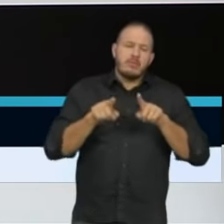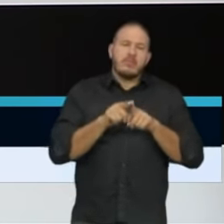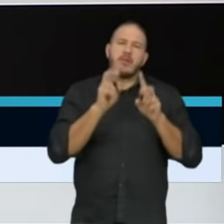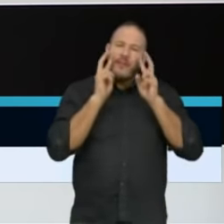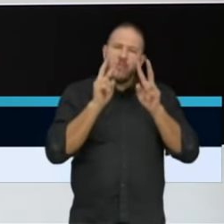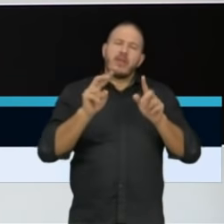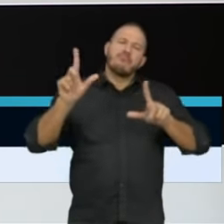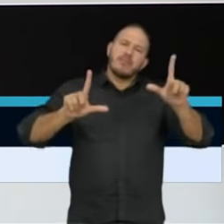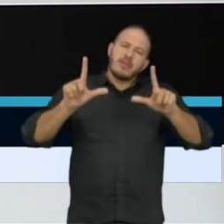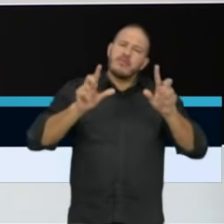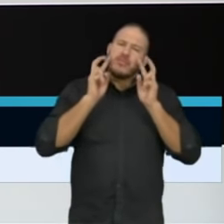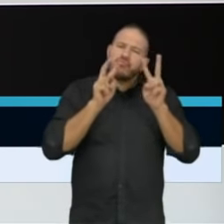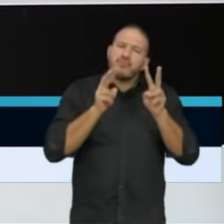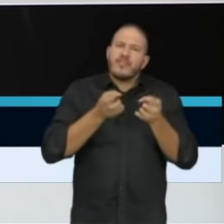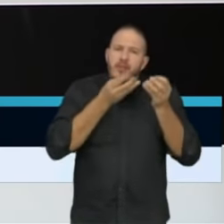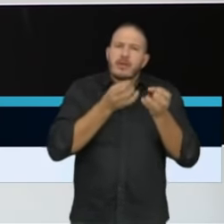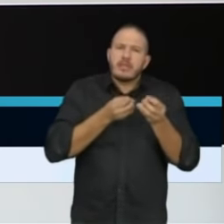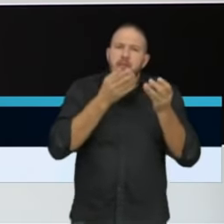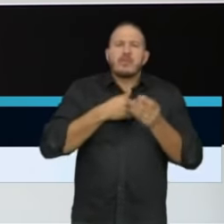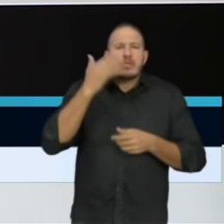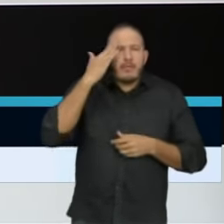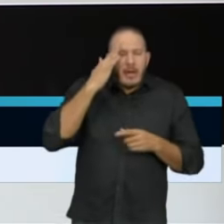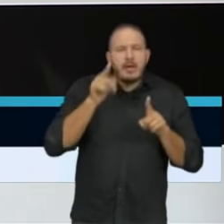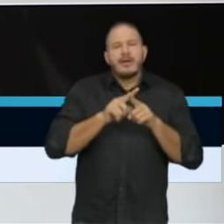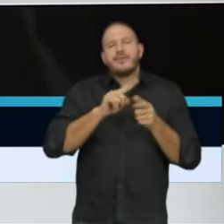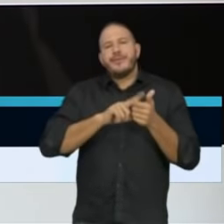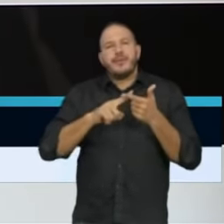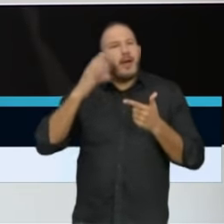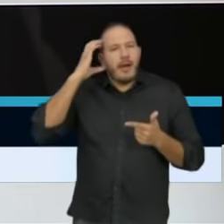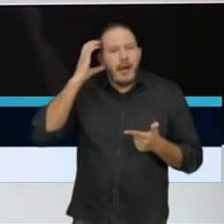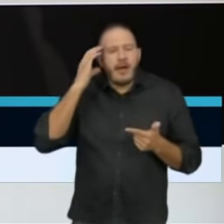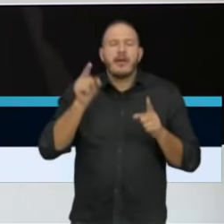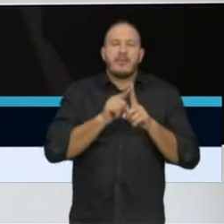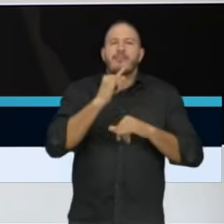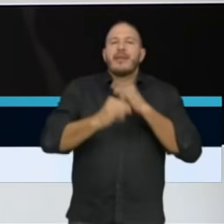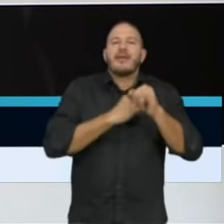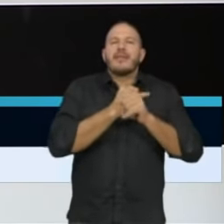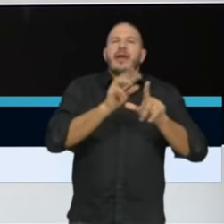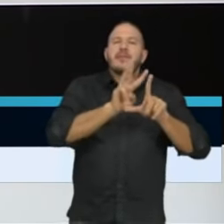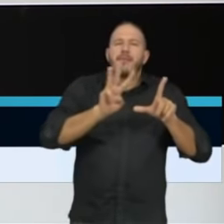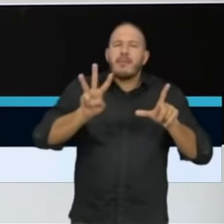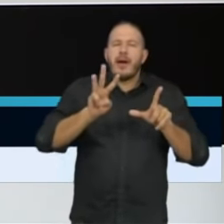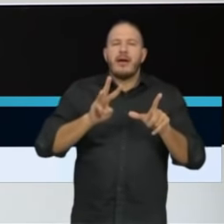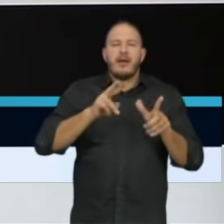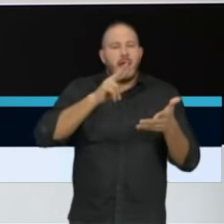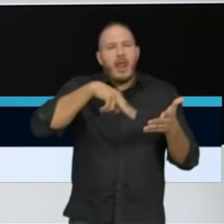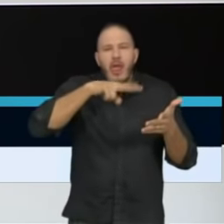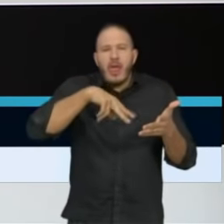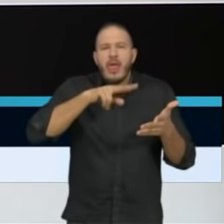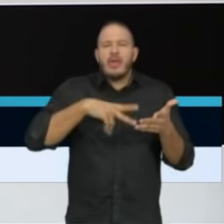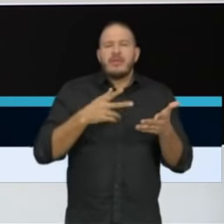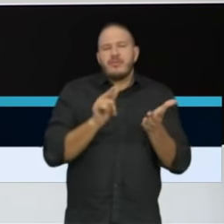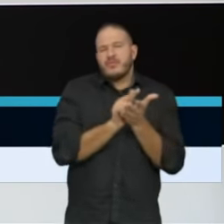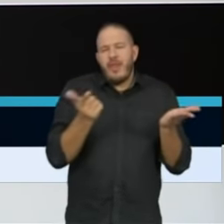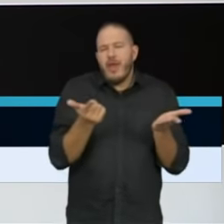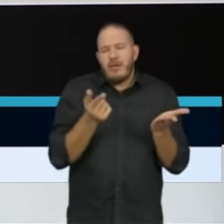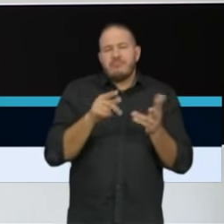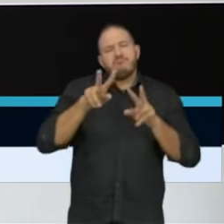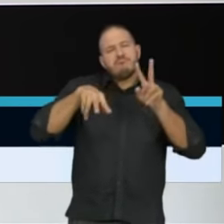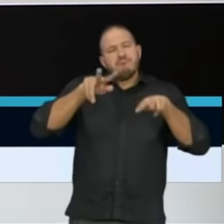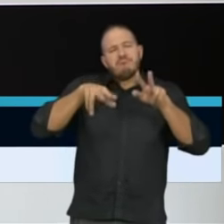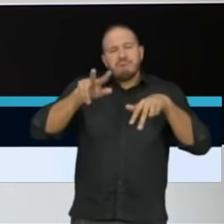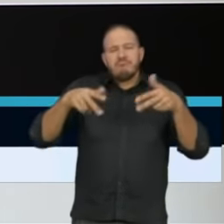acompanhando pela televisão as informações, pelo rádio, pelos sites de notícias, lendo os seus jornais diários, repito, eletronicamente